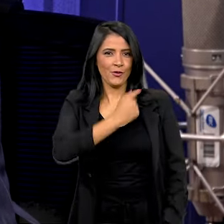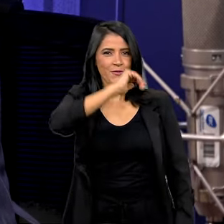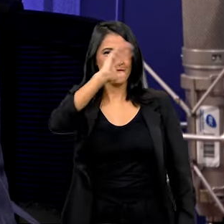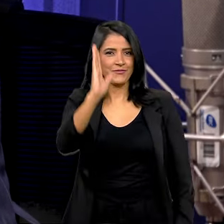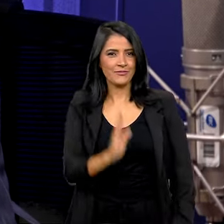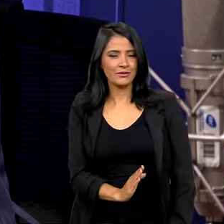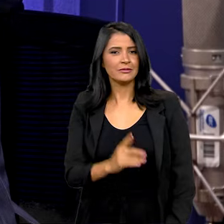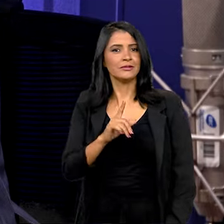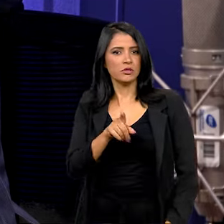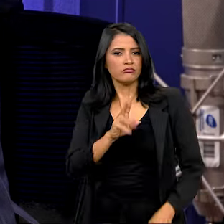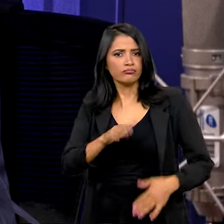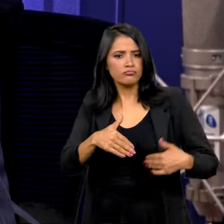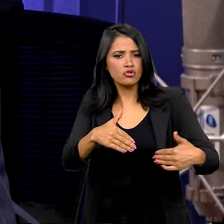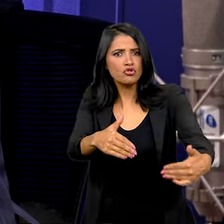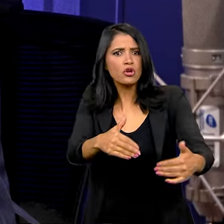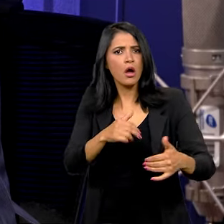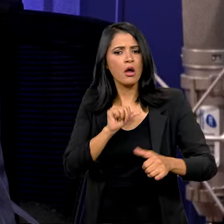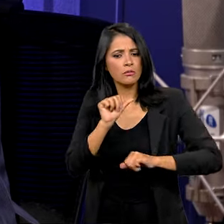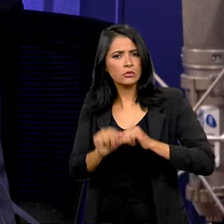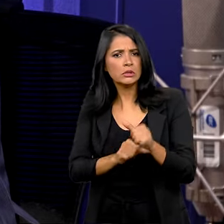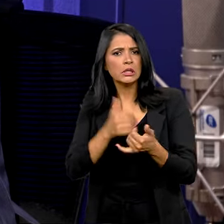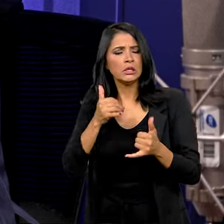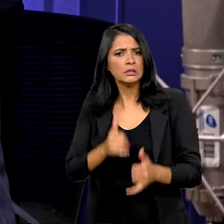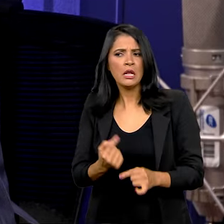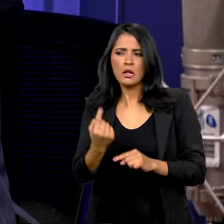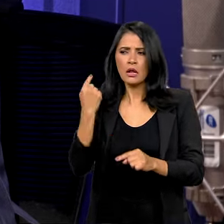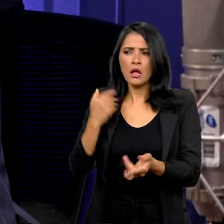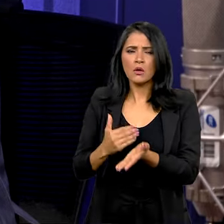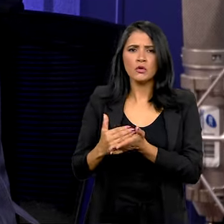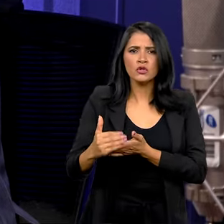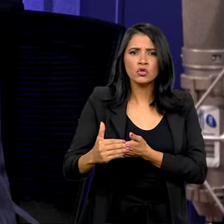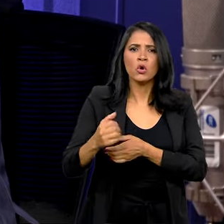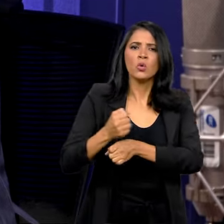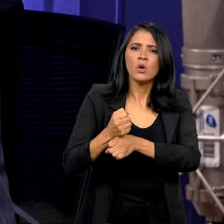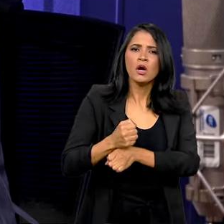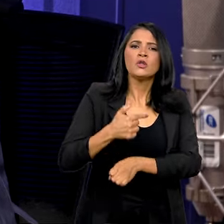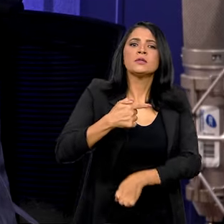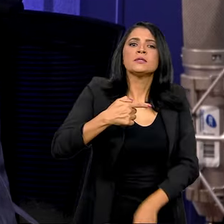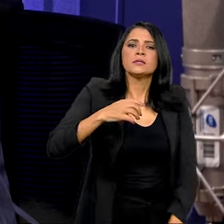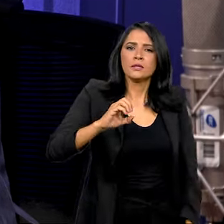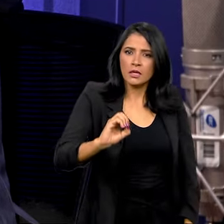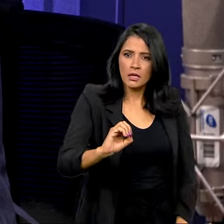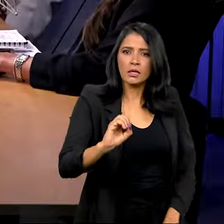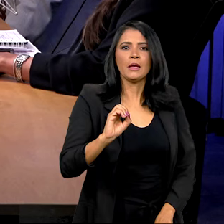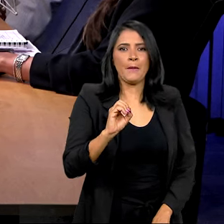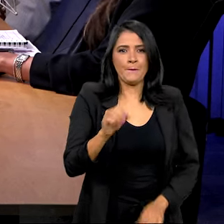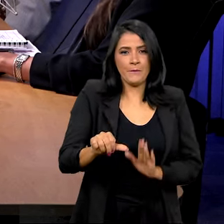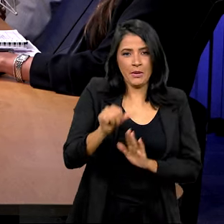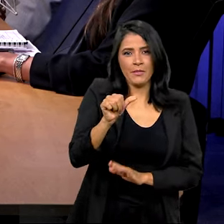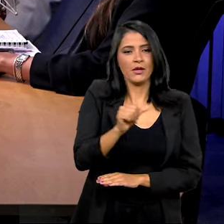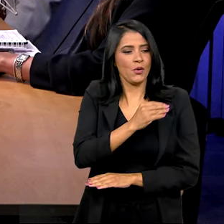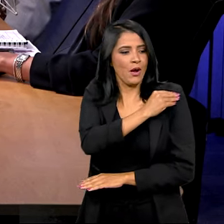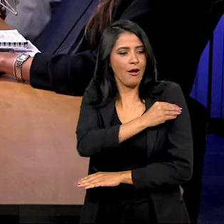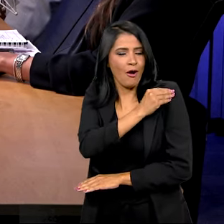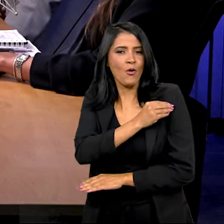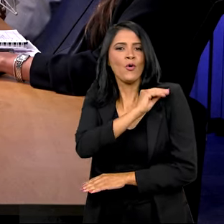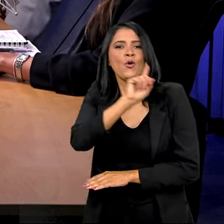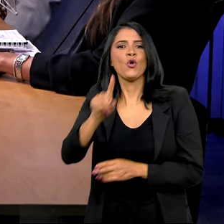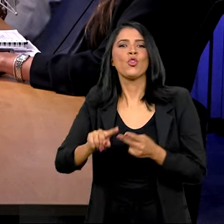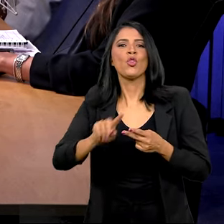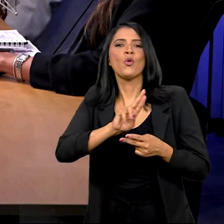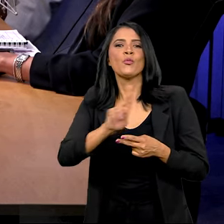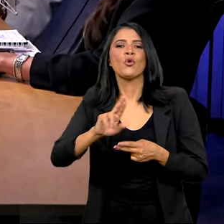somos estamos em transição energética desde pelo menos a década de 70 com o álcool que depois a gente passou a chamar de